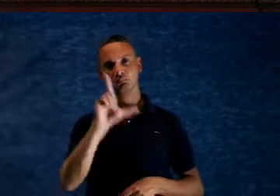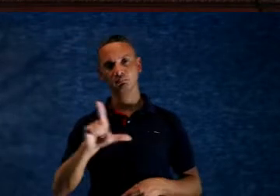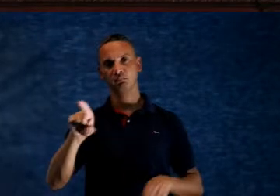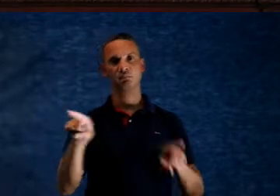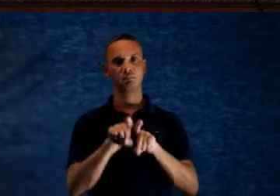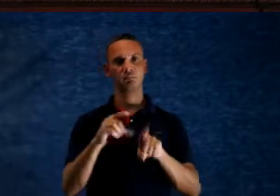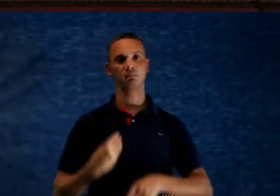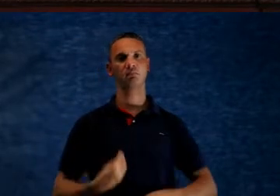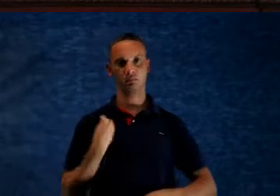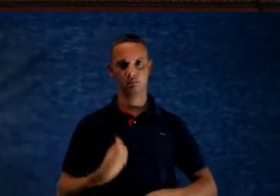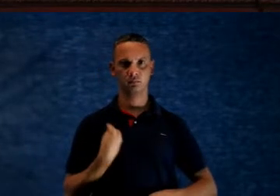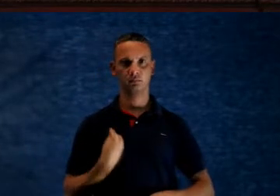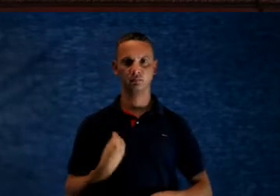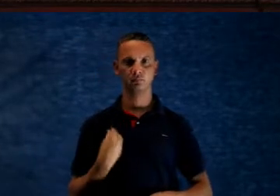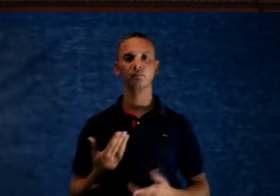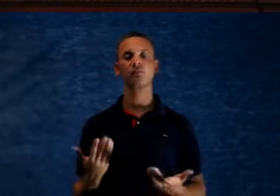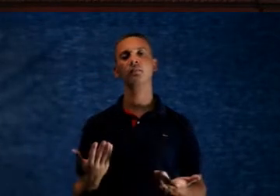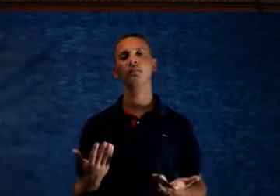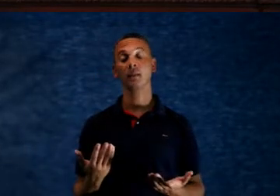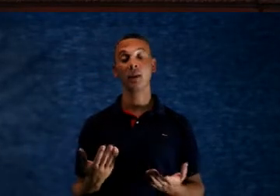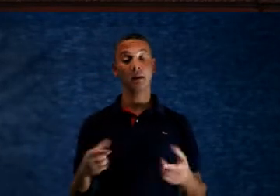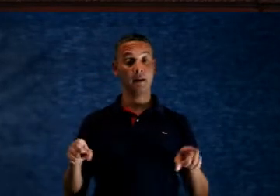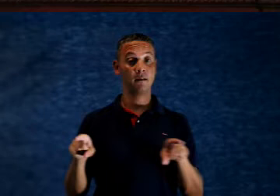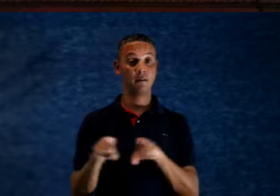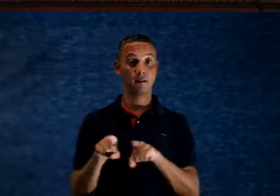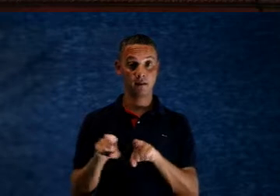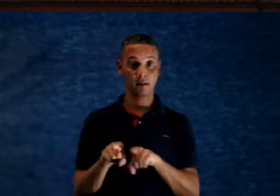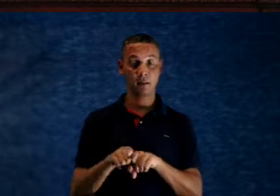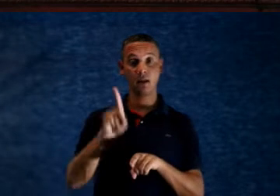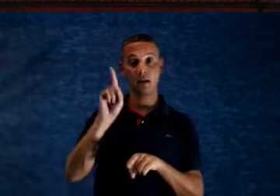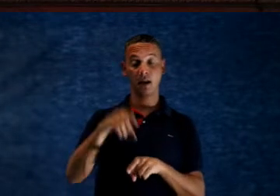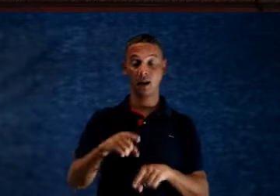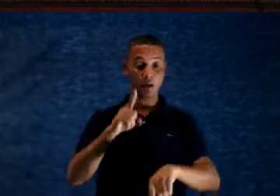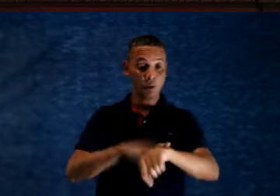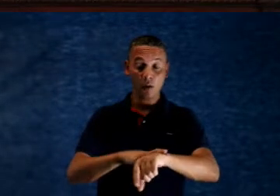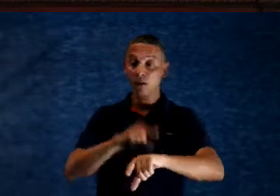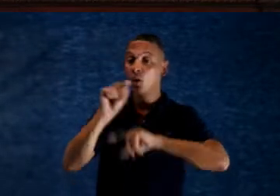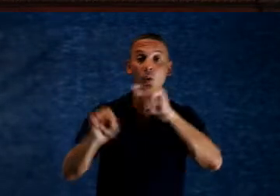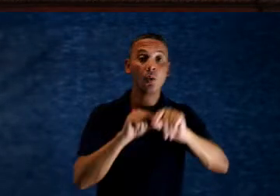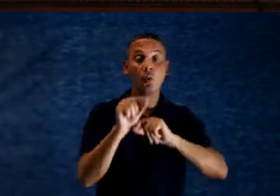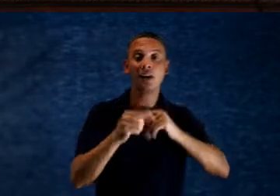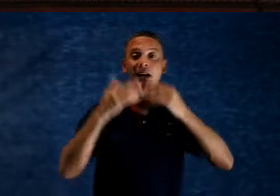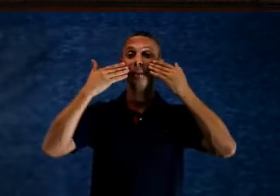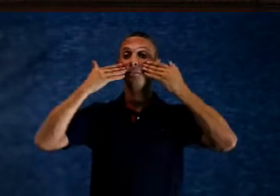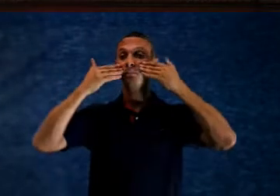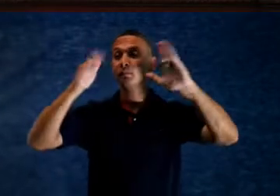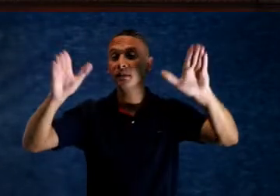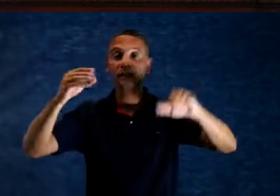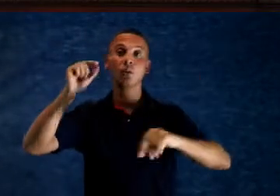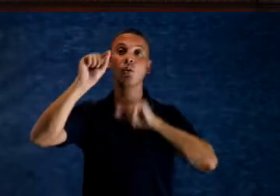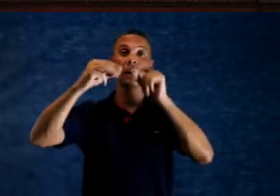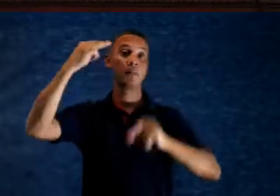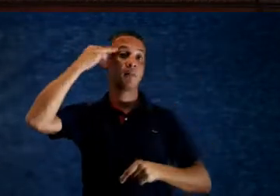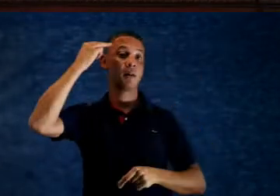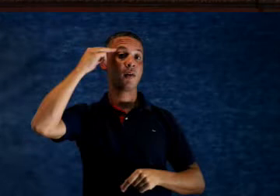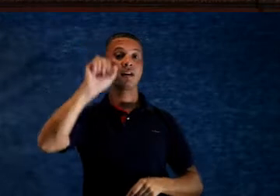cultural e intelectual de Minas Gerais. Então, esta também é mais uma ocasião, não só para a preservação da memória desta